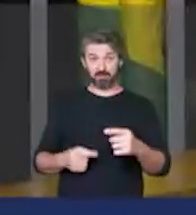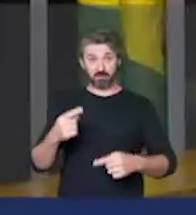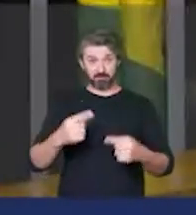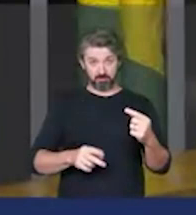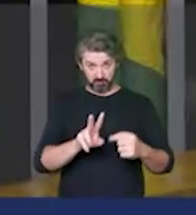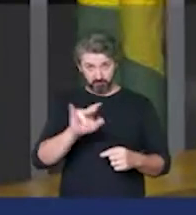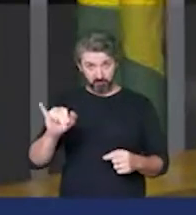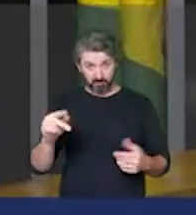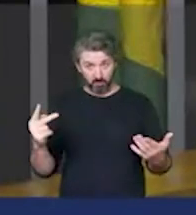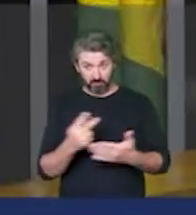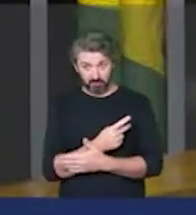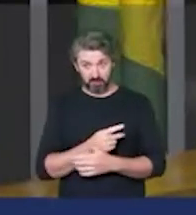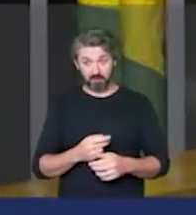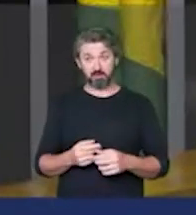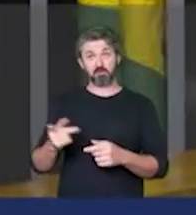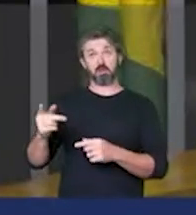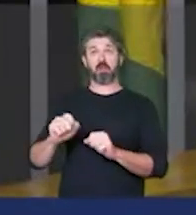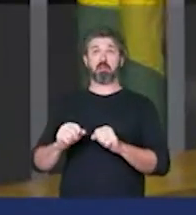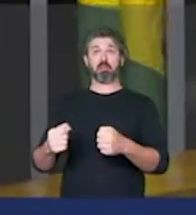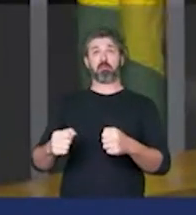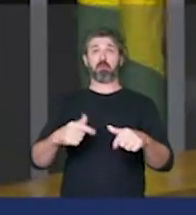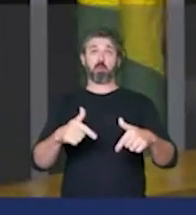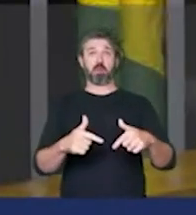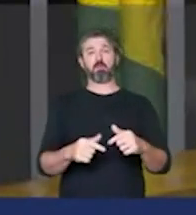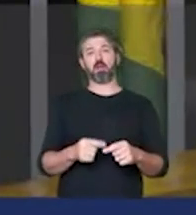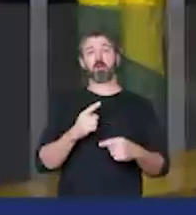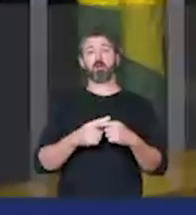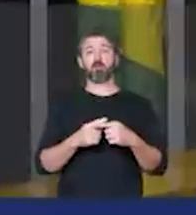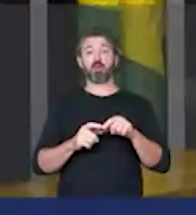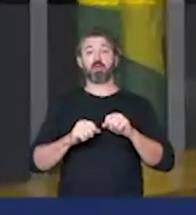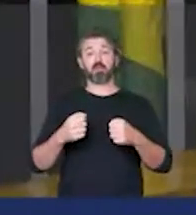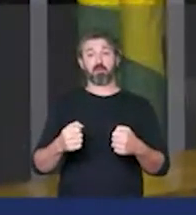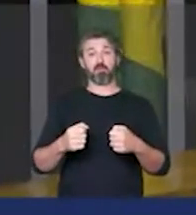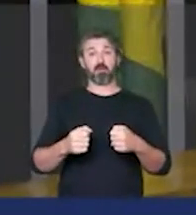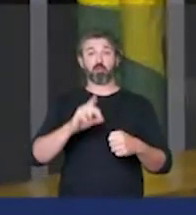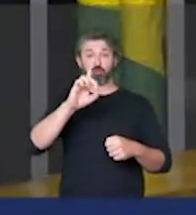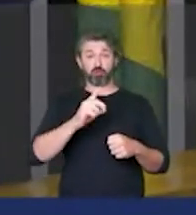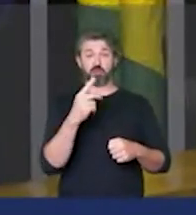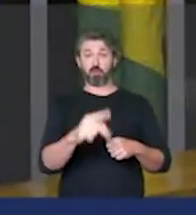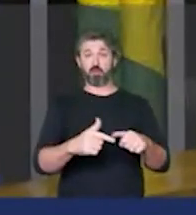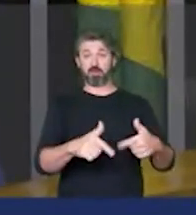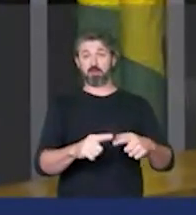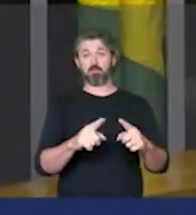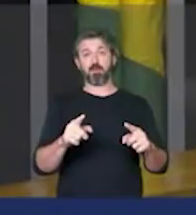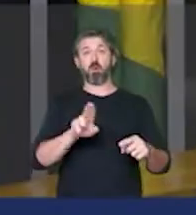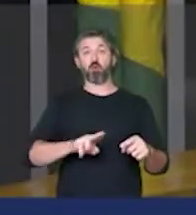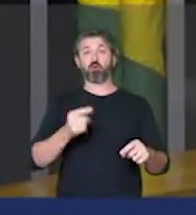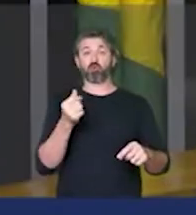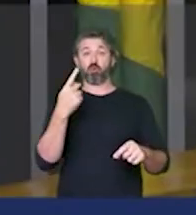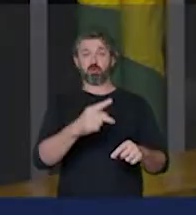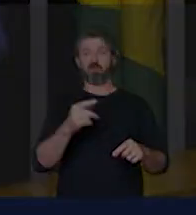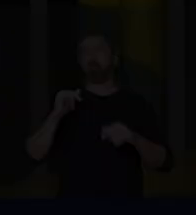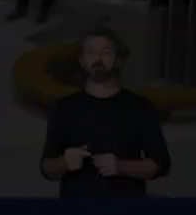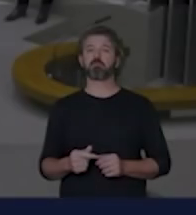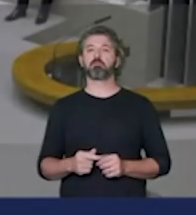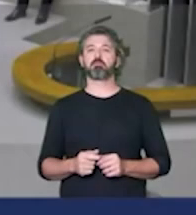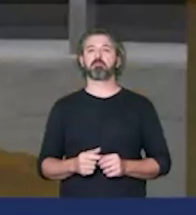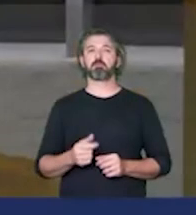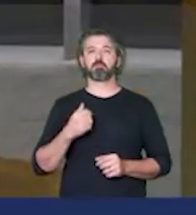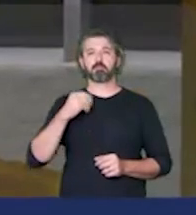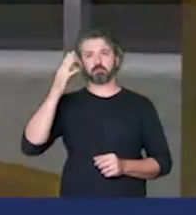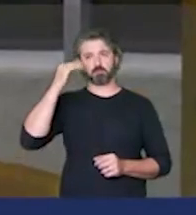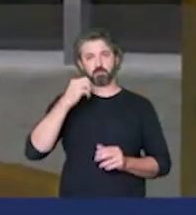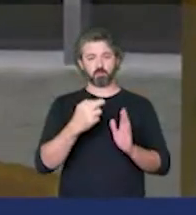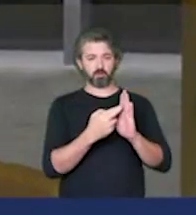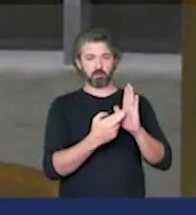debate nunca vai ser levantado pelos ditos defensores dos trabalhadores, porque eles estão defendendo o direito do trabalhador, mas usando o dinheiro deles para fazer campanha. Eu sei que o